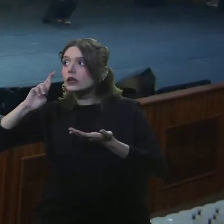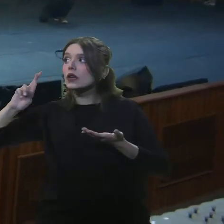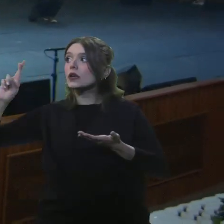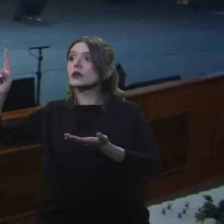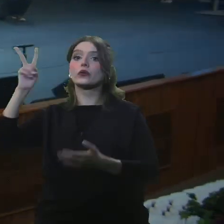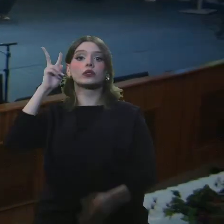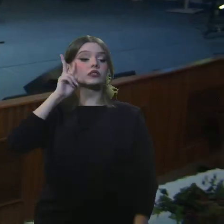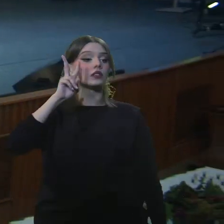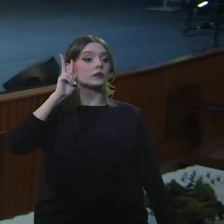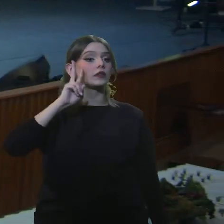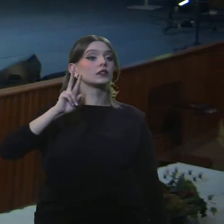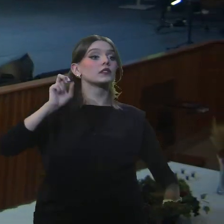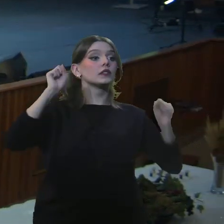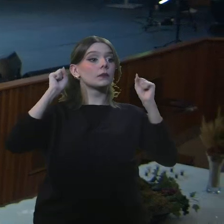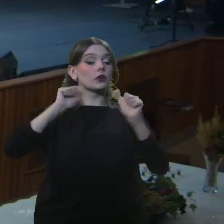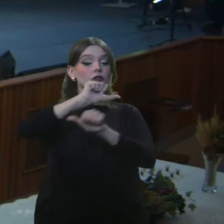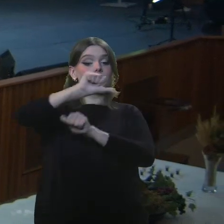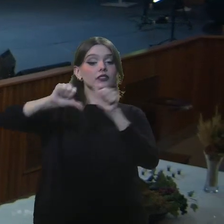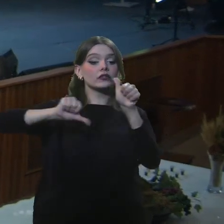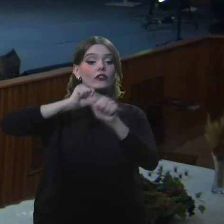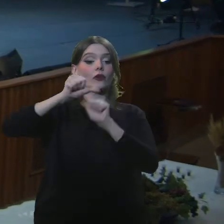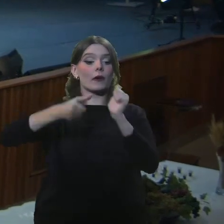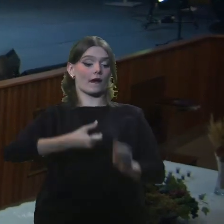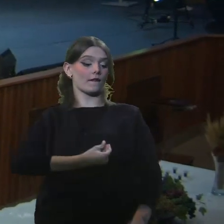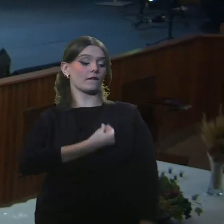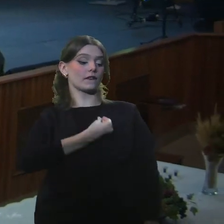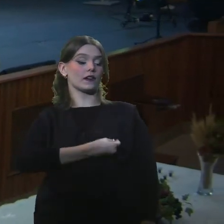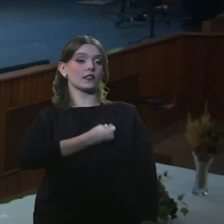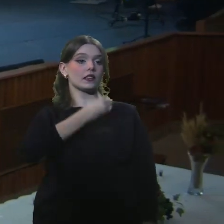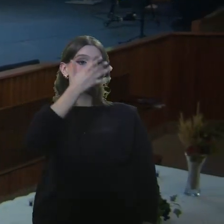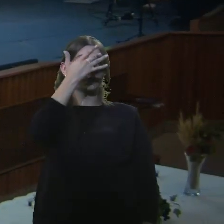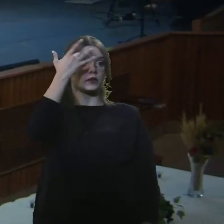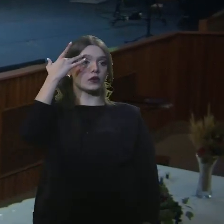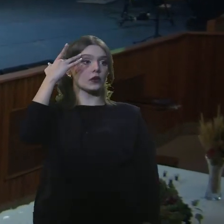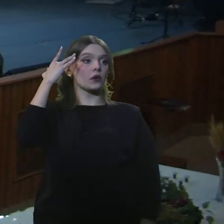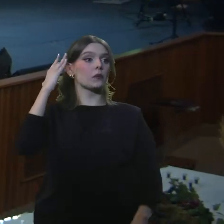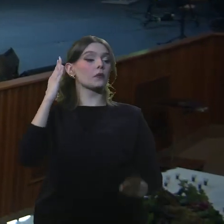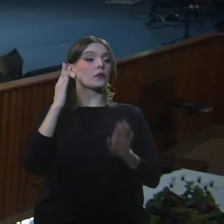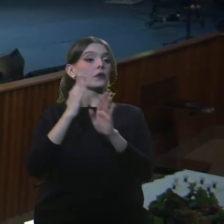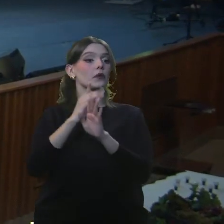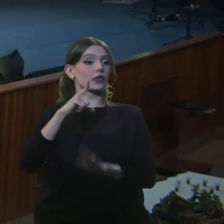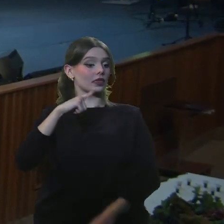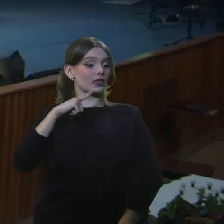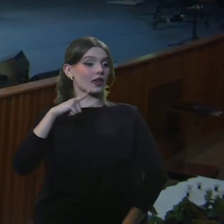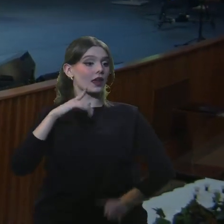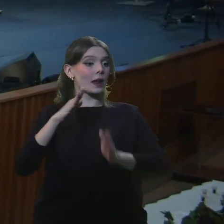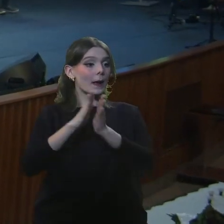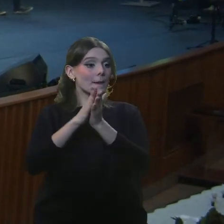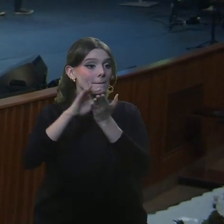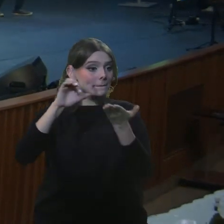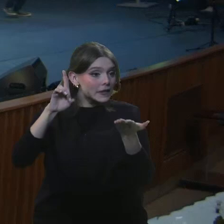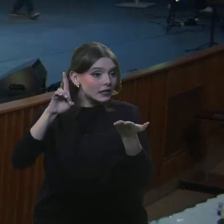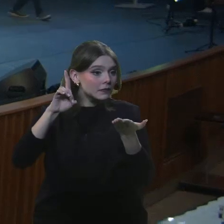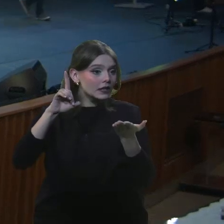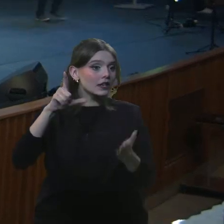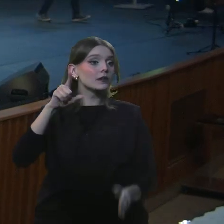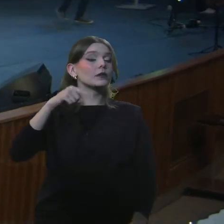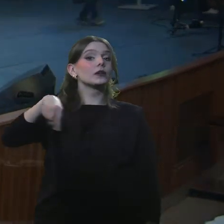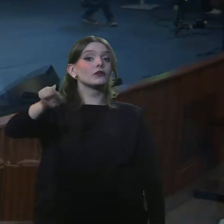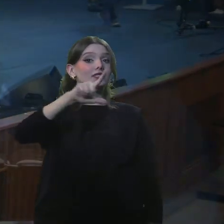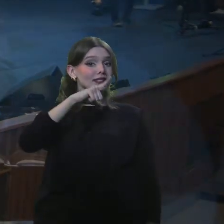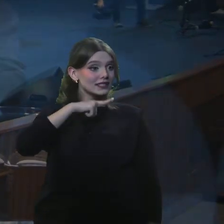uma mensagem que pode transformar a vida daqueles que estão ao teu redor. Dons e talentos que Ele depositou sobre